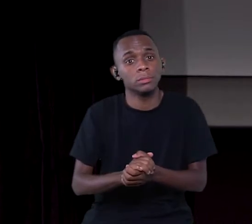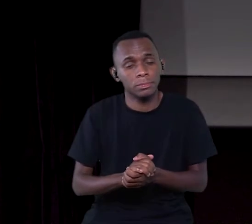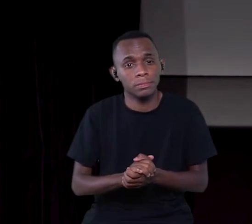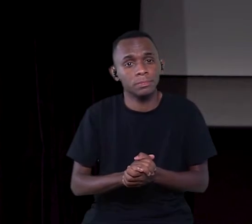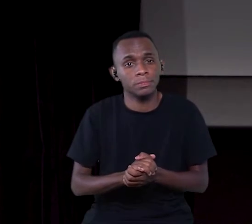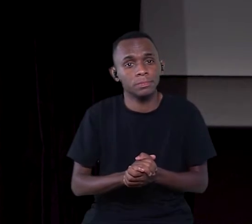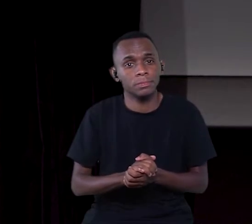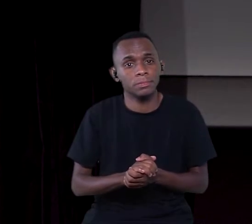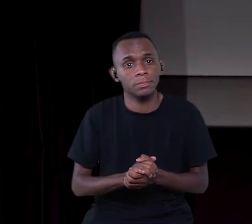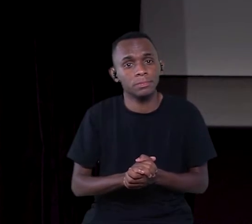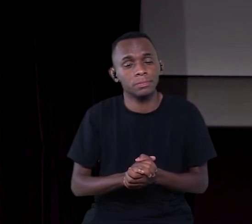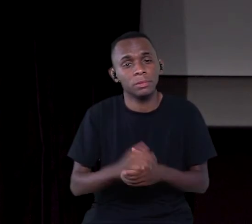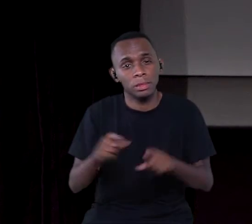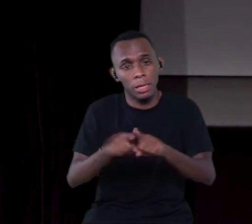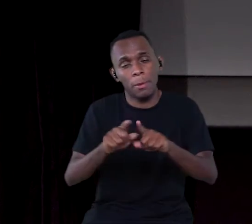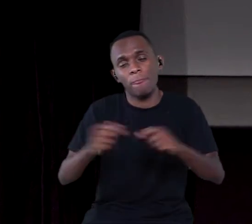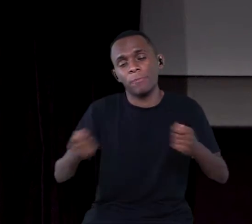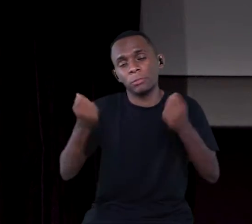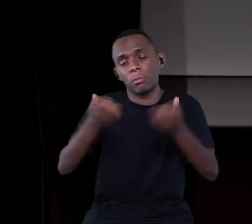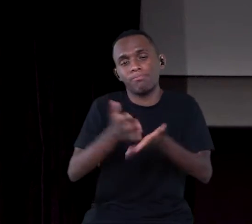Tabira,